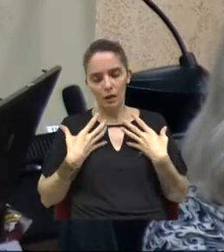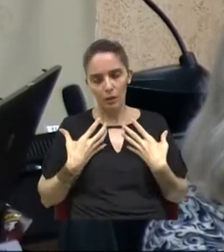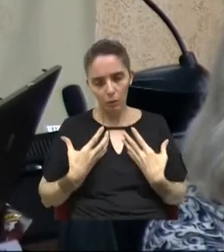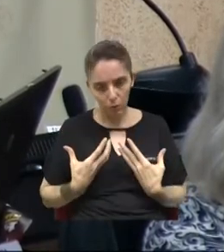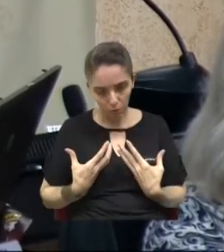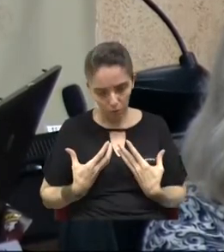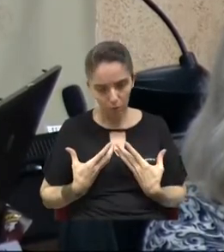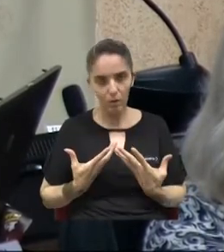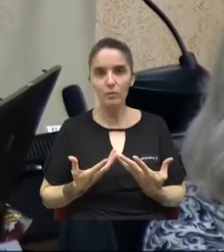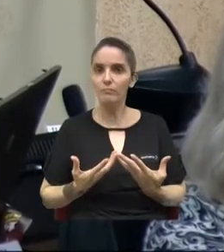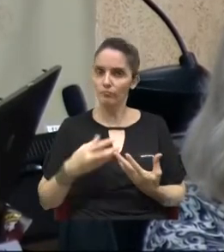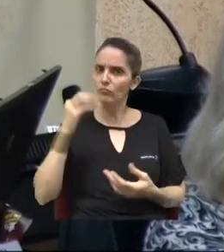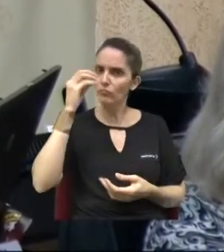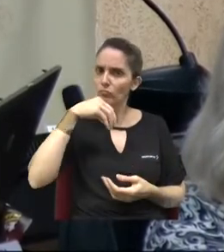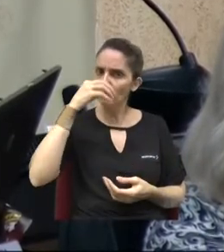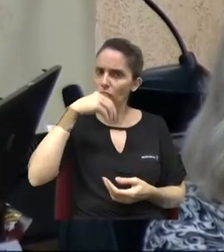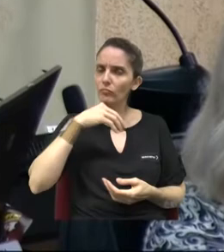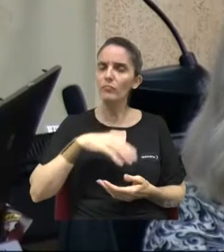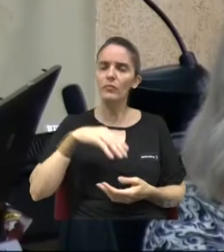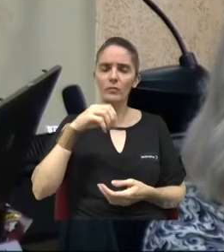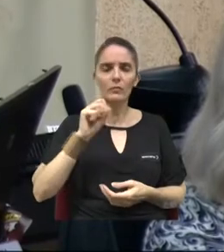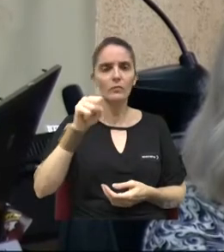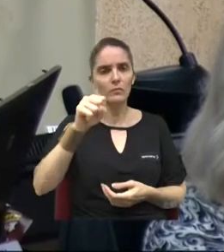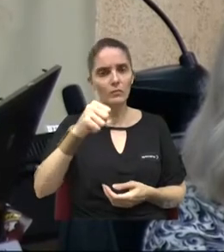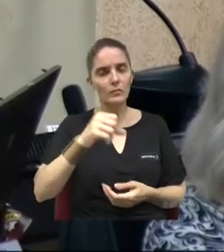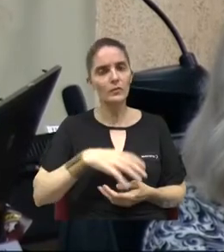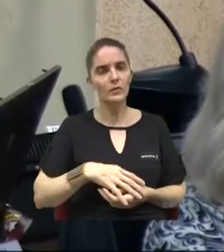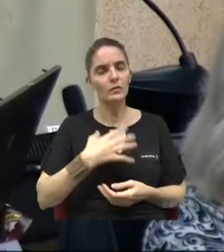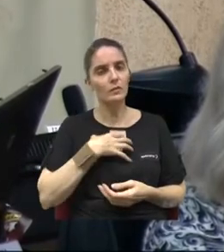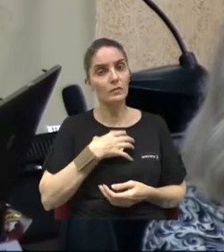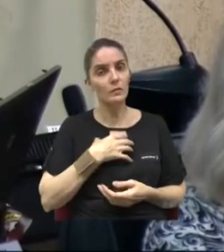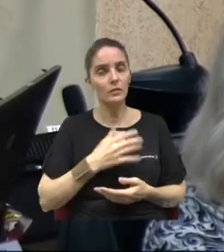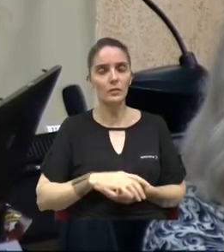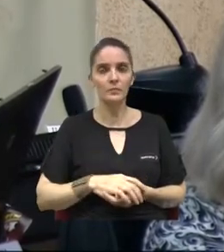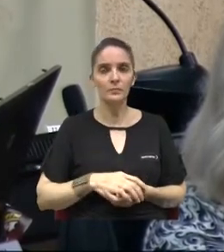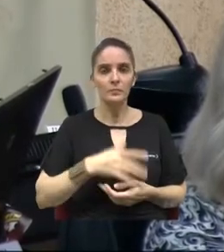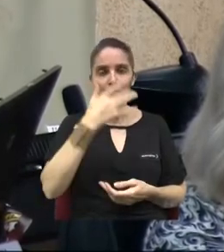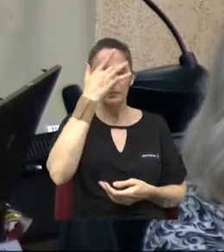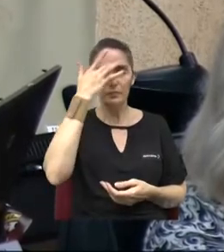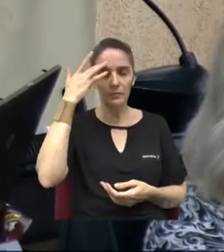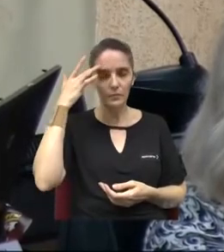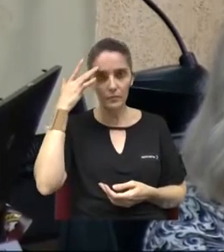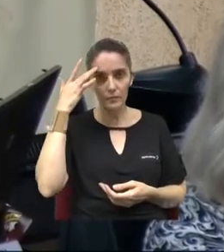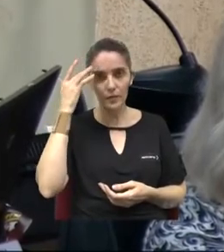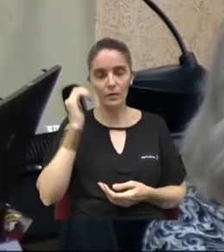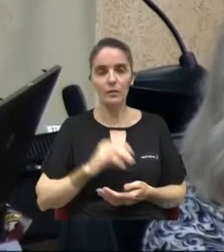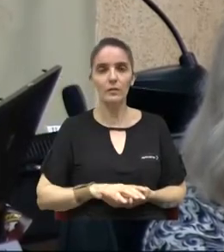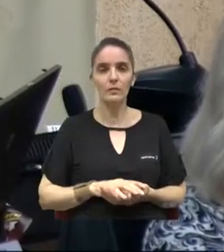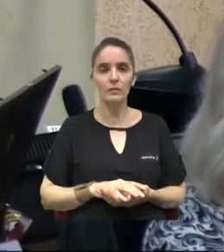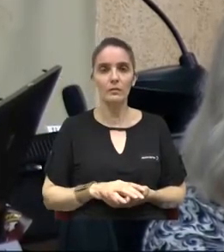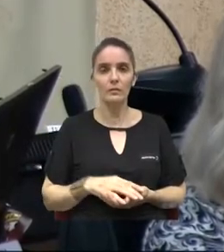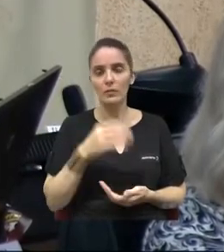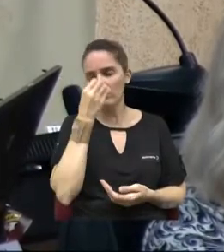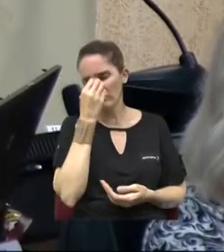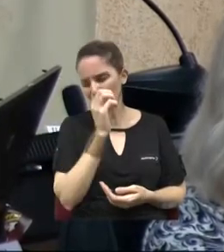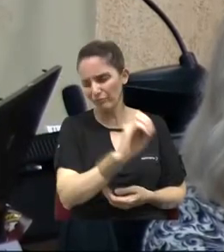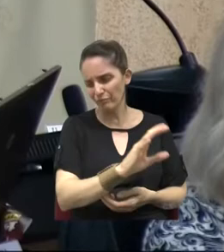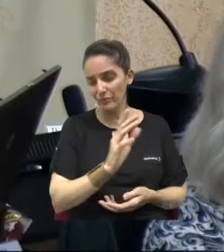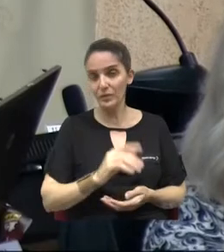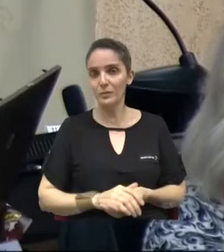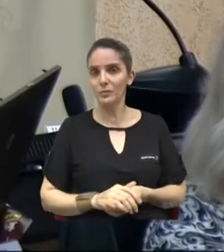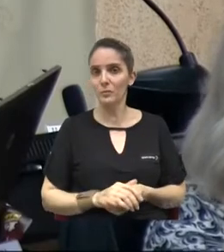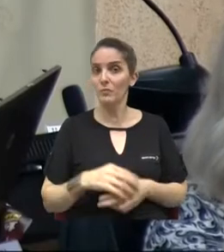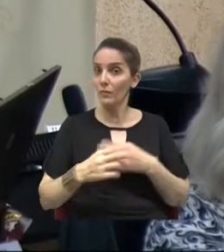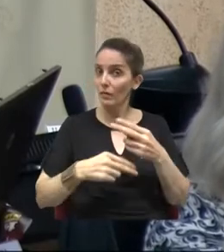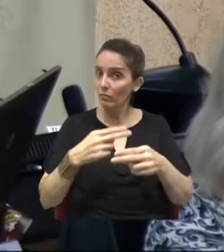traz após, muitas das vezes faz com que a pessoa, às vezes, deixe de ir à academia. E